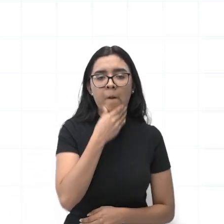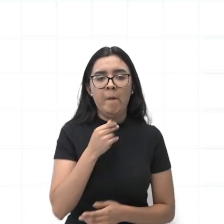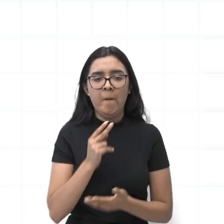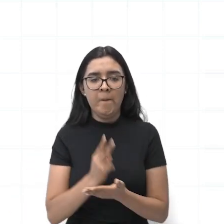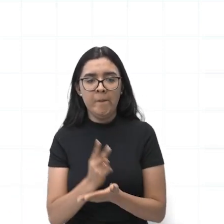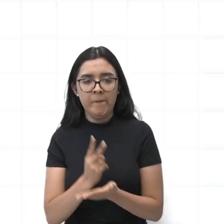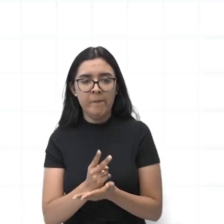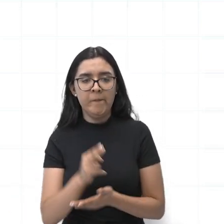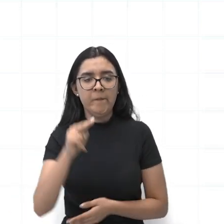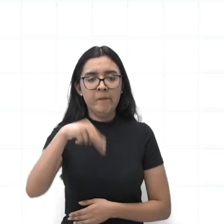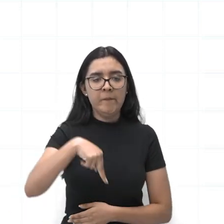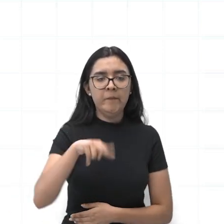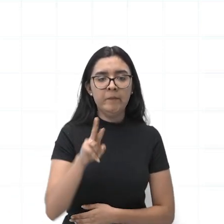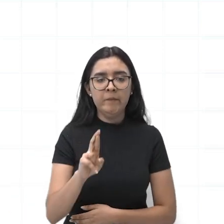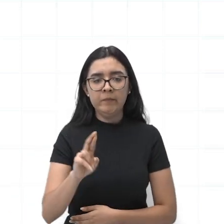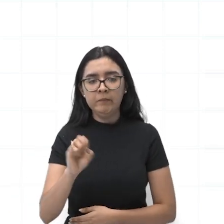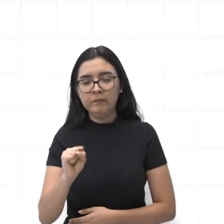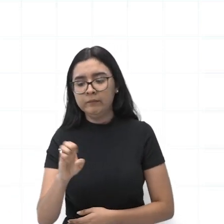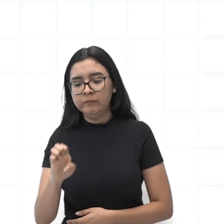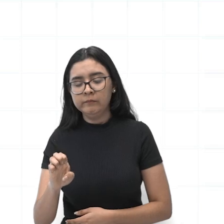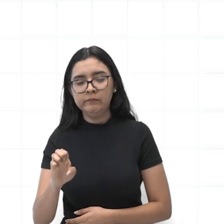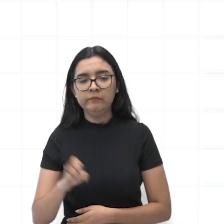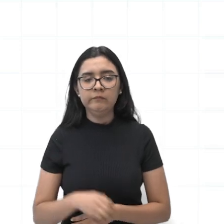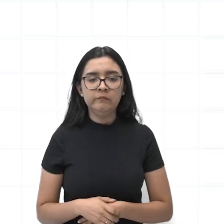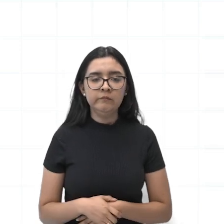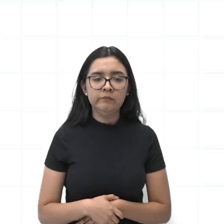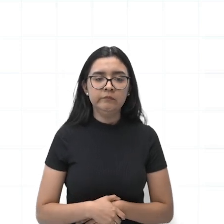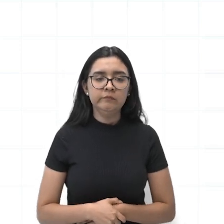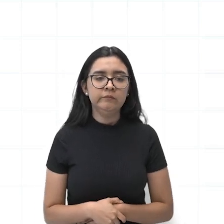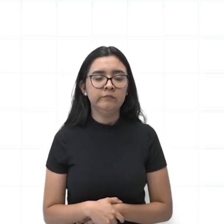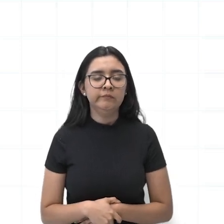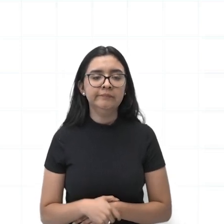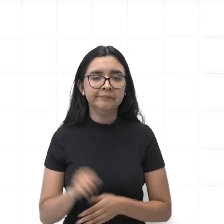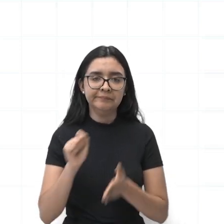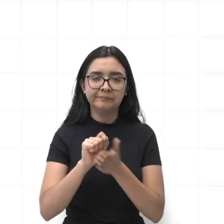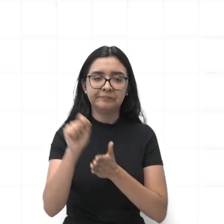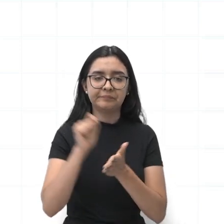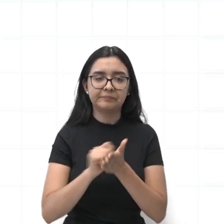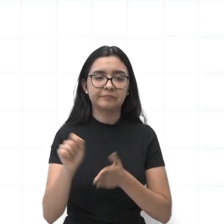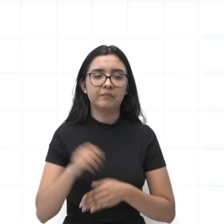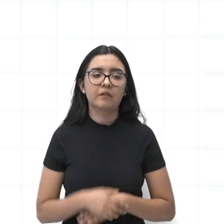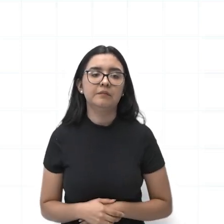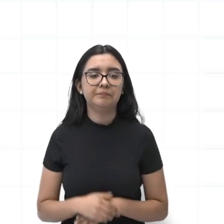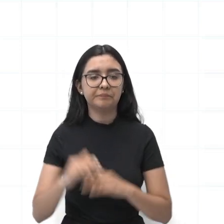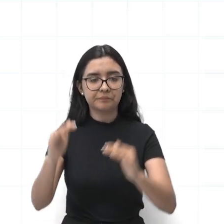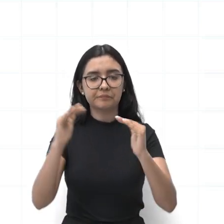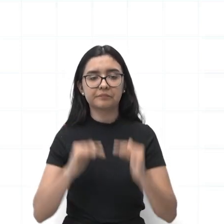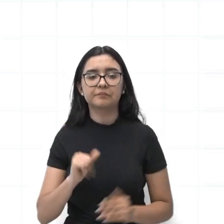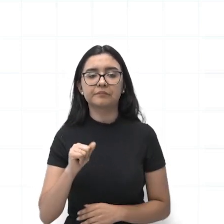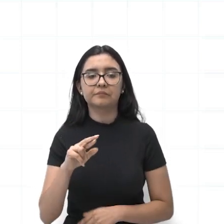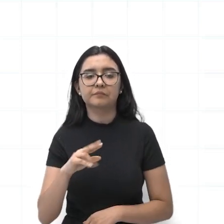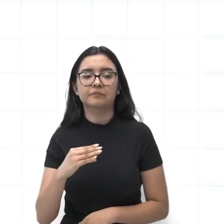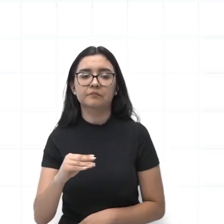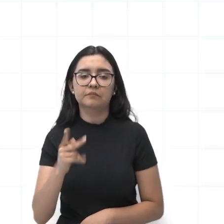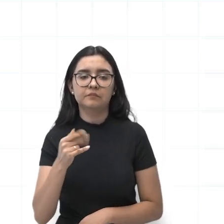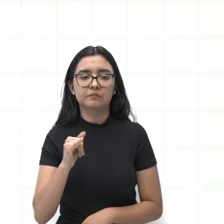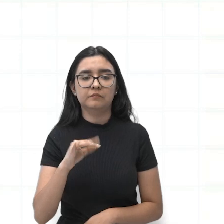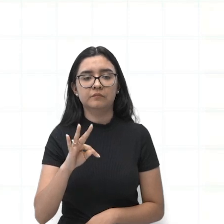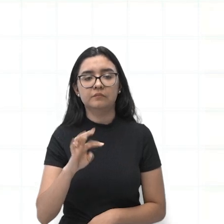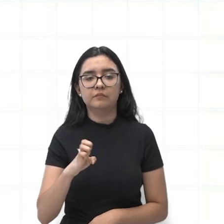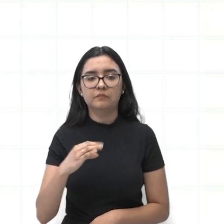feminino, é sempre nurse, para ele ou para ela. Nurse, nurse, anotem aí.